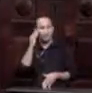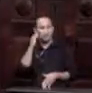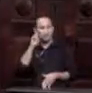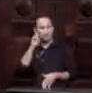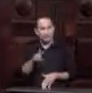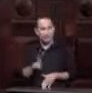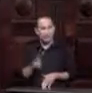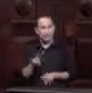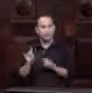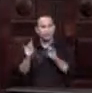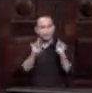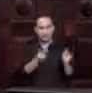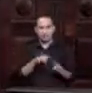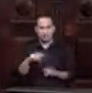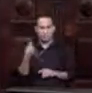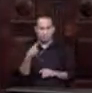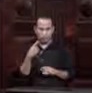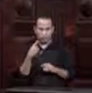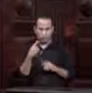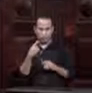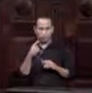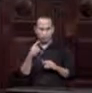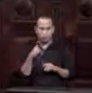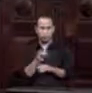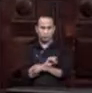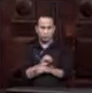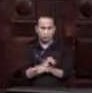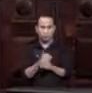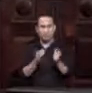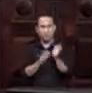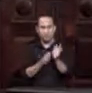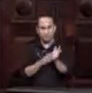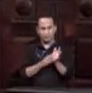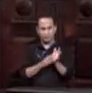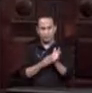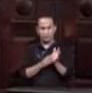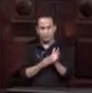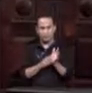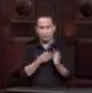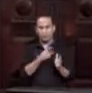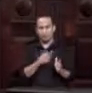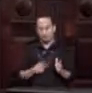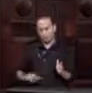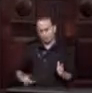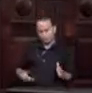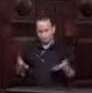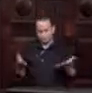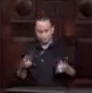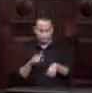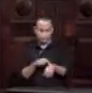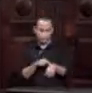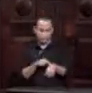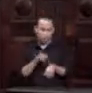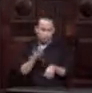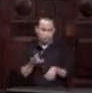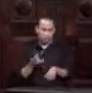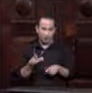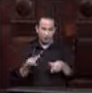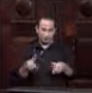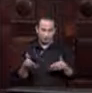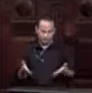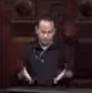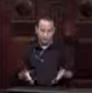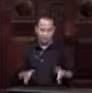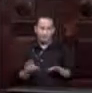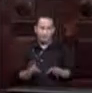uma saída especial para o nosso Estado. Então, registrar de novo, parabéns, deputado que preside nesse momento, não só essa sessão, mas como